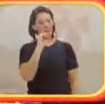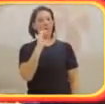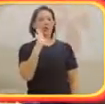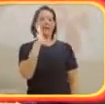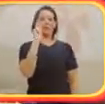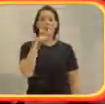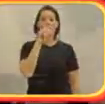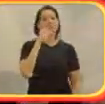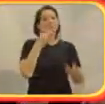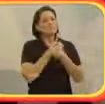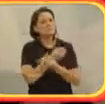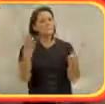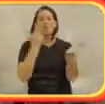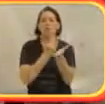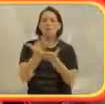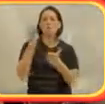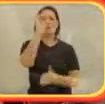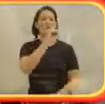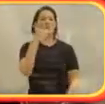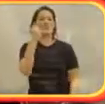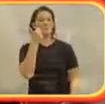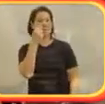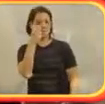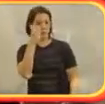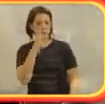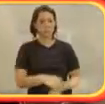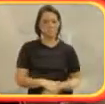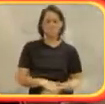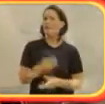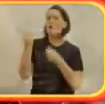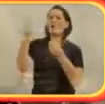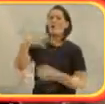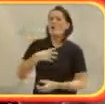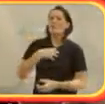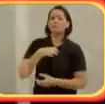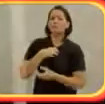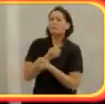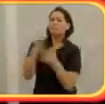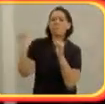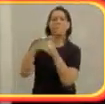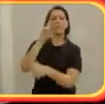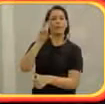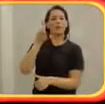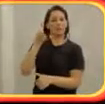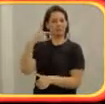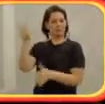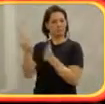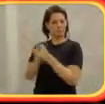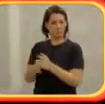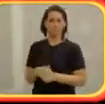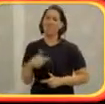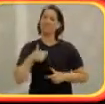outubro de 2015. Como é que foi pra você te lançar seu primeiro DVD? Fernanda com o DVD na mão. Eu fiquei